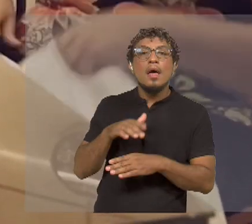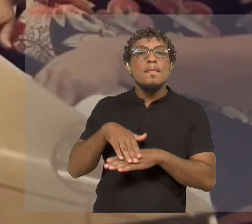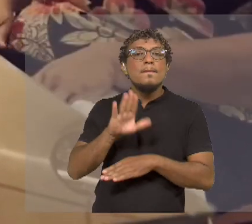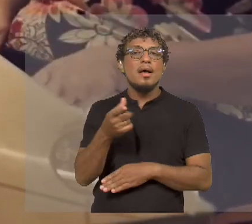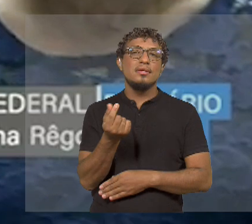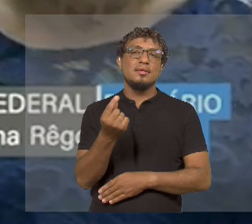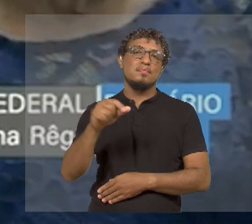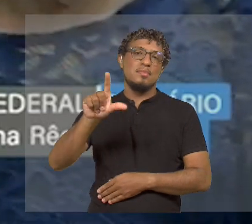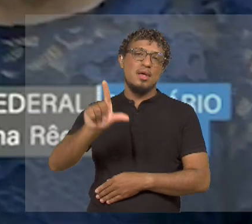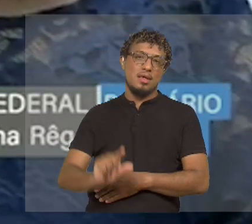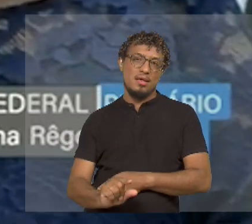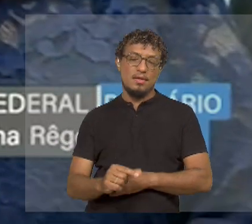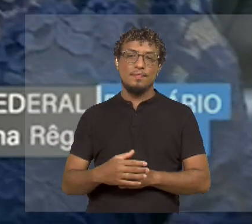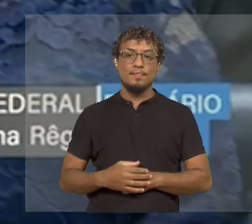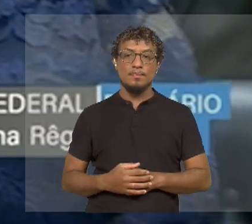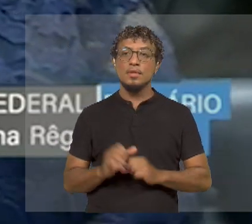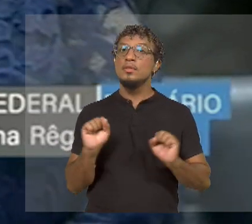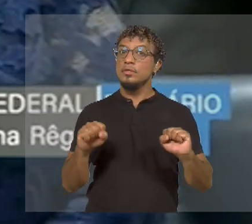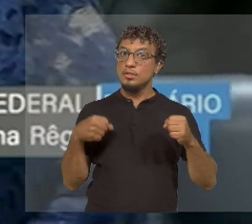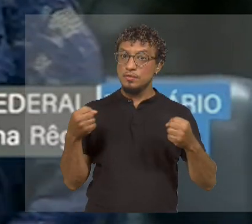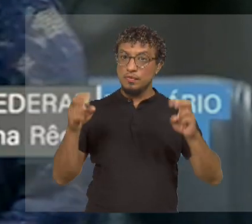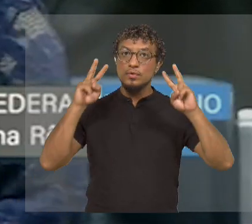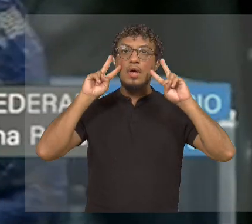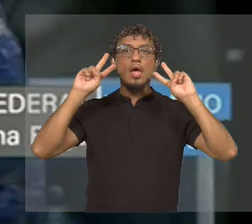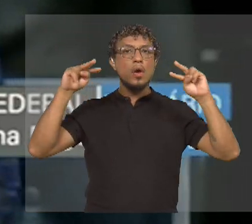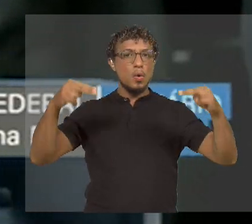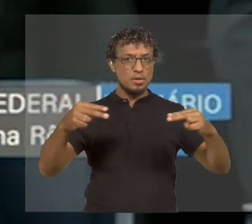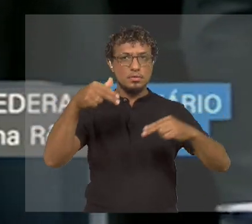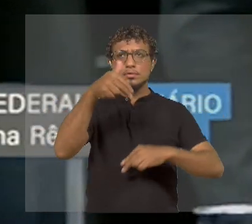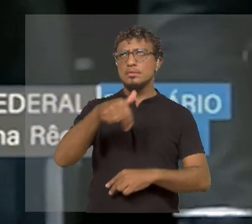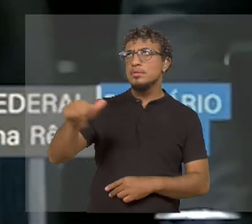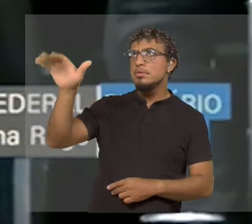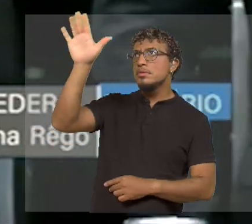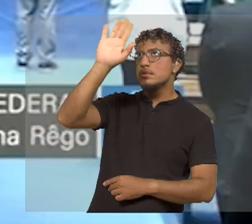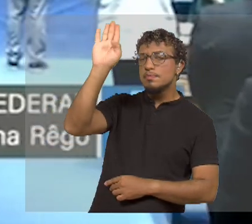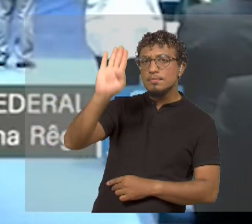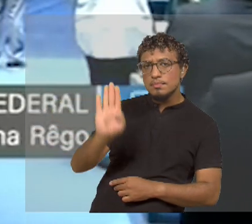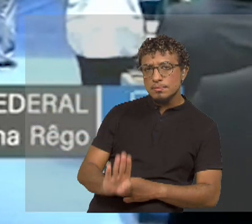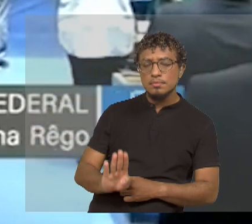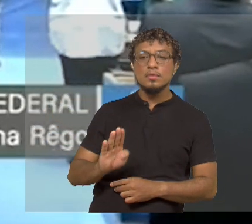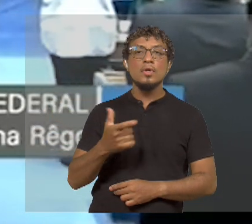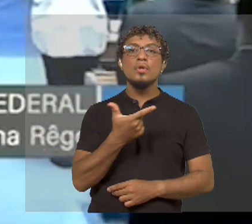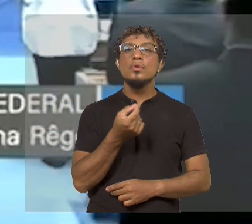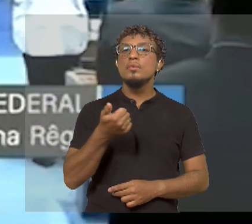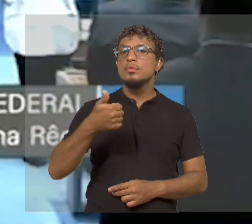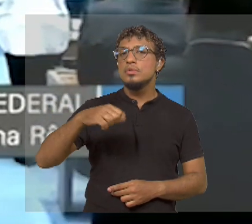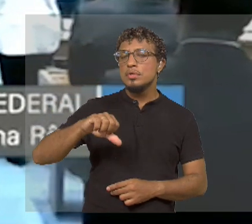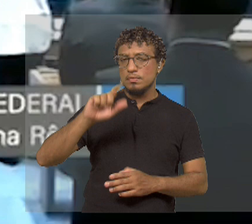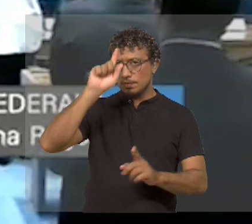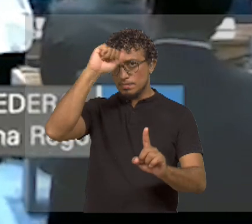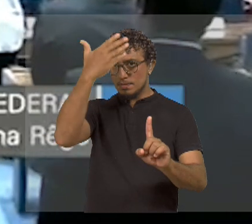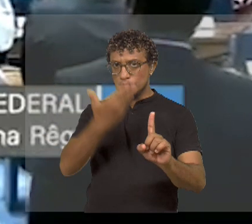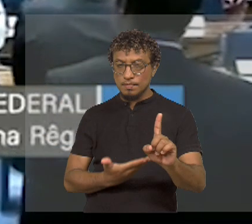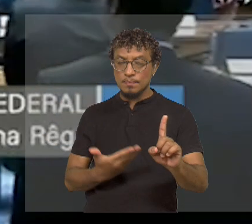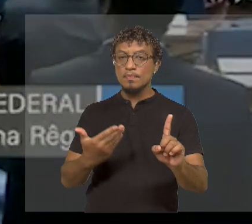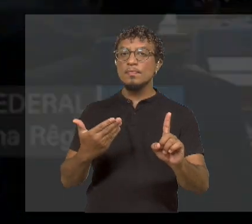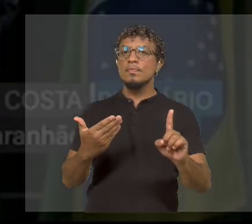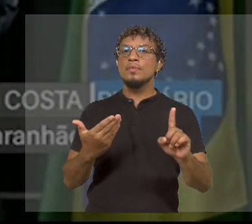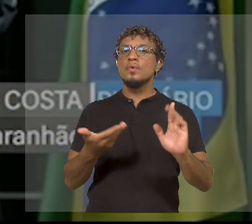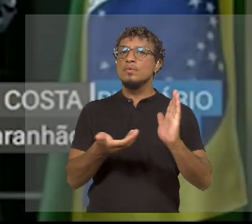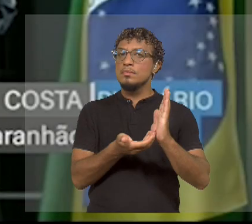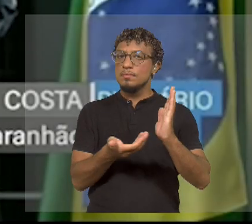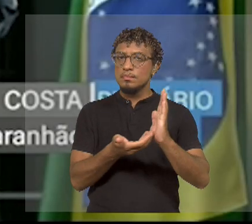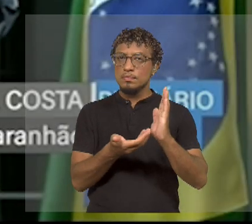mais acessível. Esforço reconhecido nacionalmente. Em 2019, foi homenageada pelo Senado